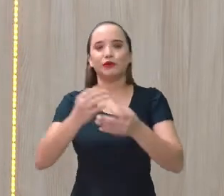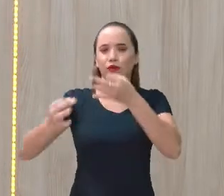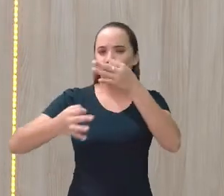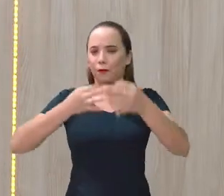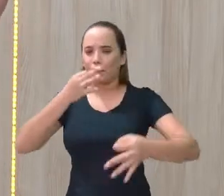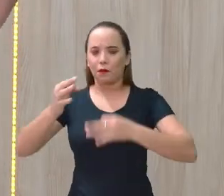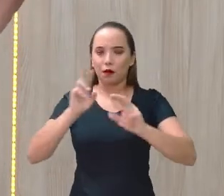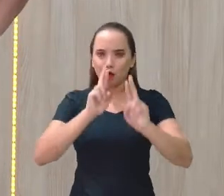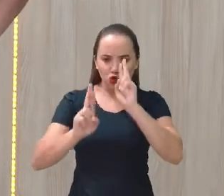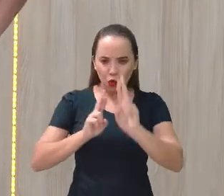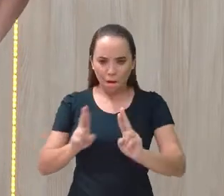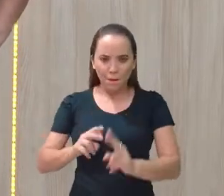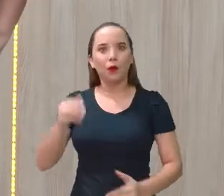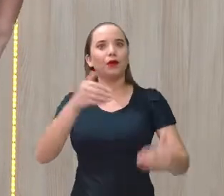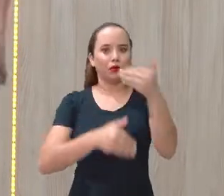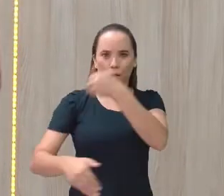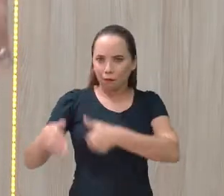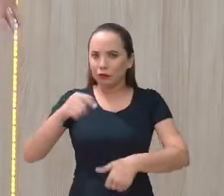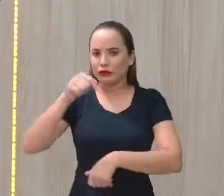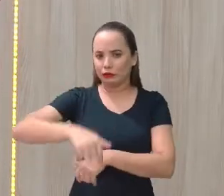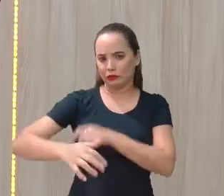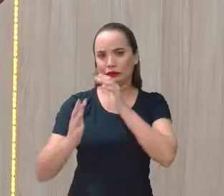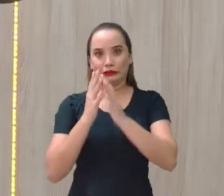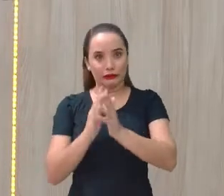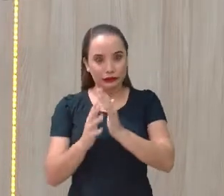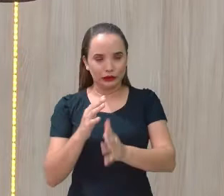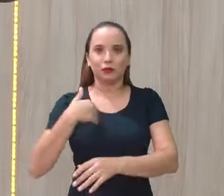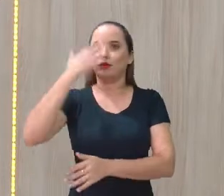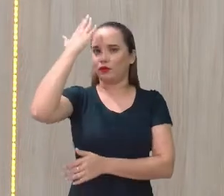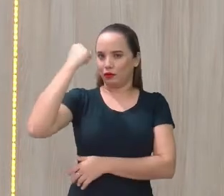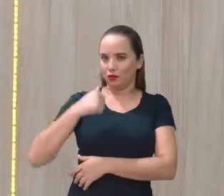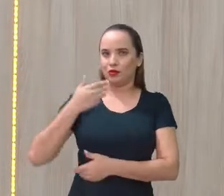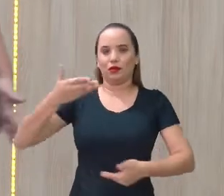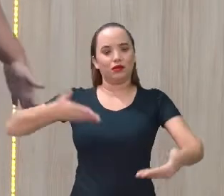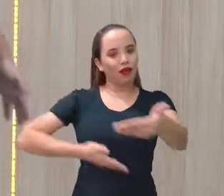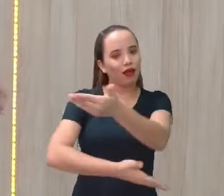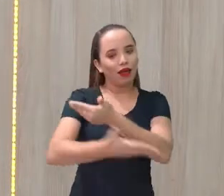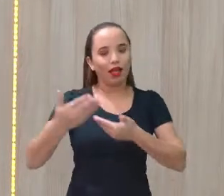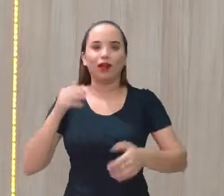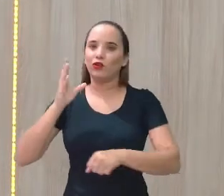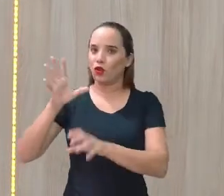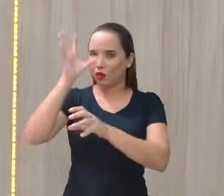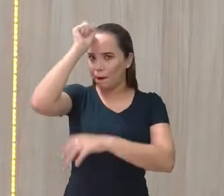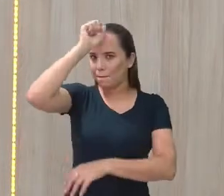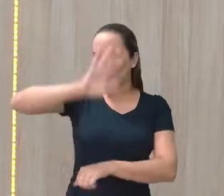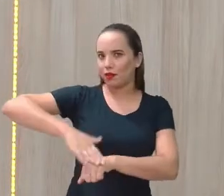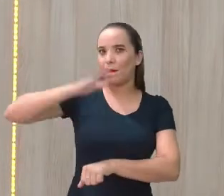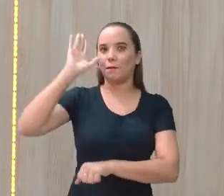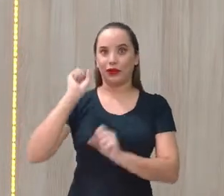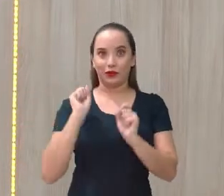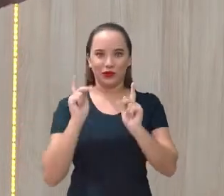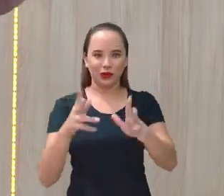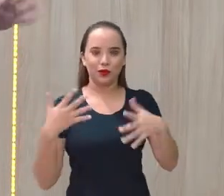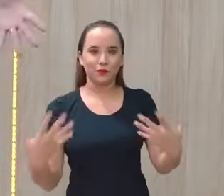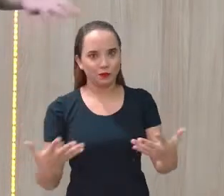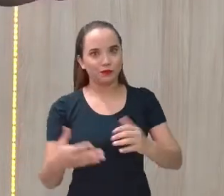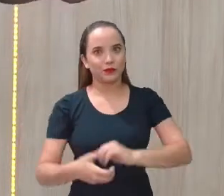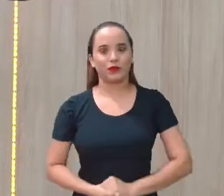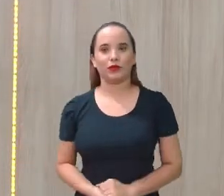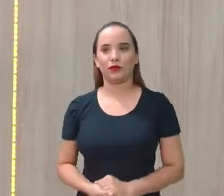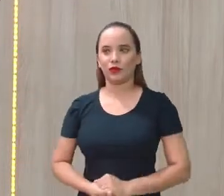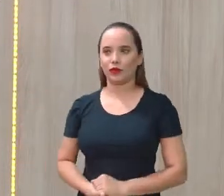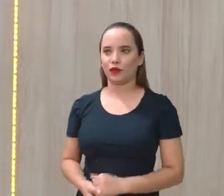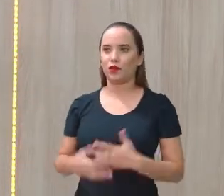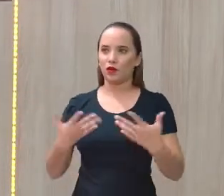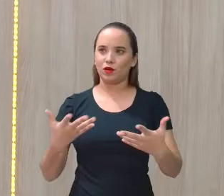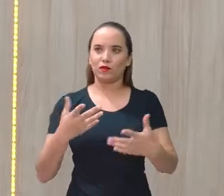nossas questões, participa dessa dinâmica que eu tenho certeza que nessa interação a gente aprende mais. Ok, vou chamar de maravilhoso, né?